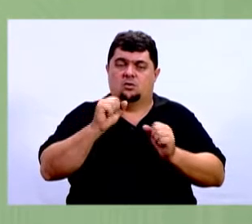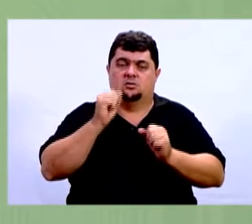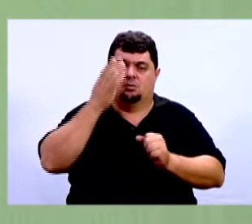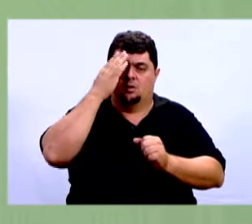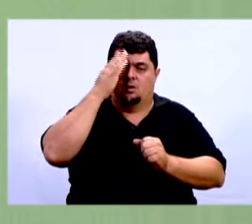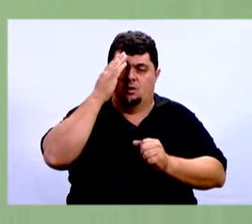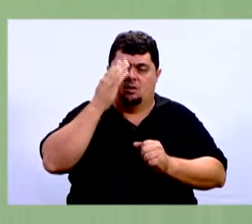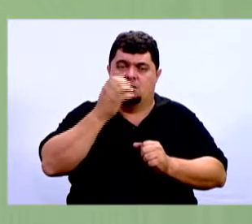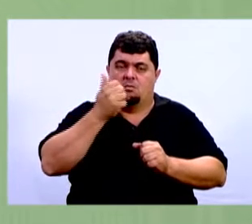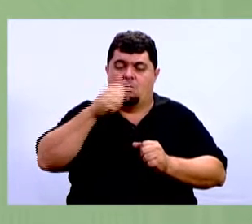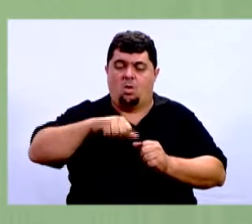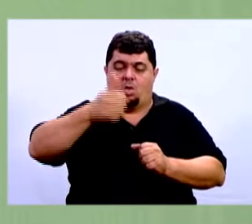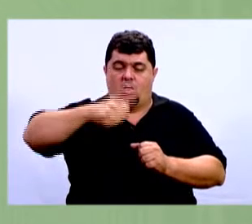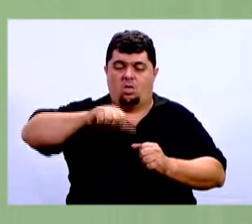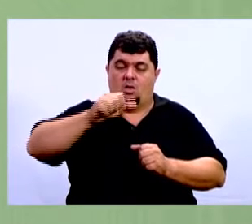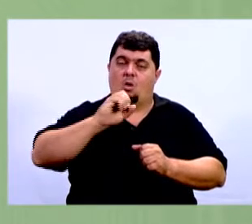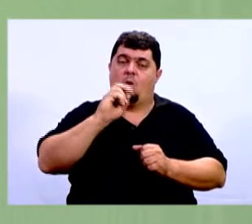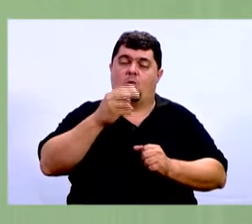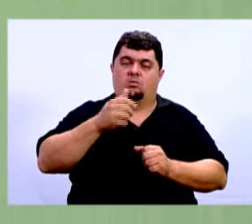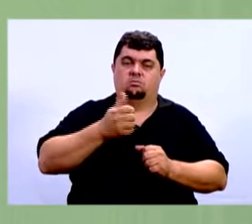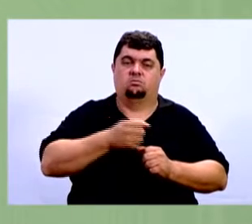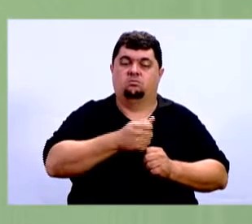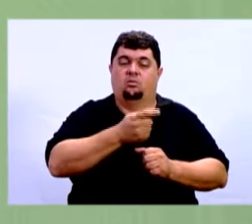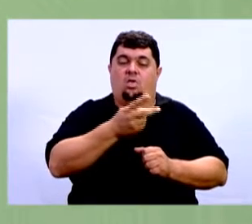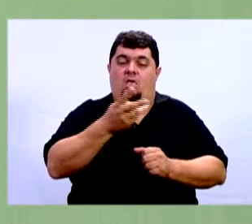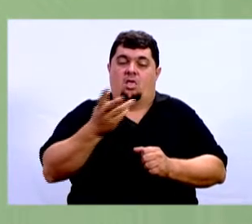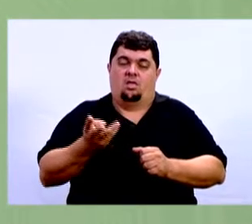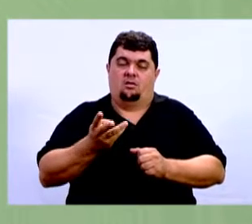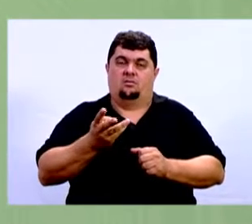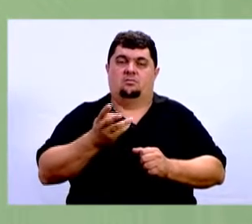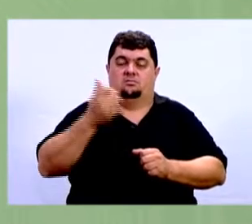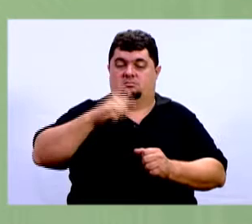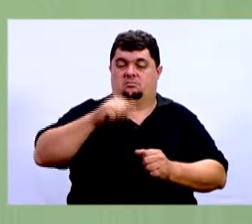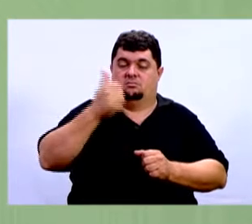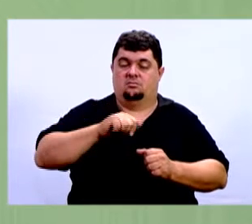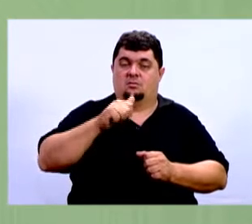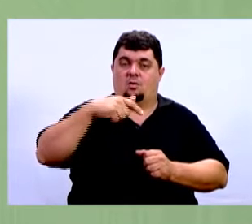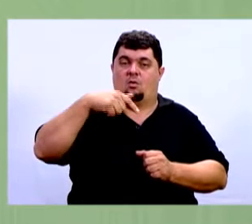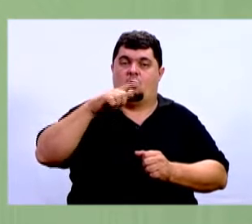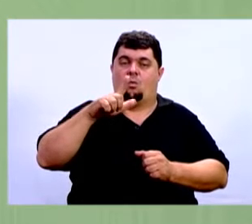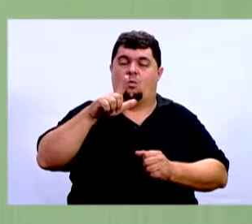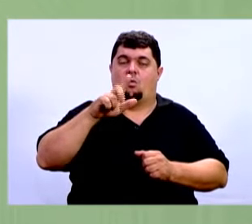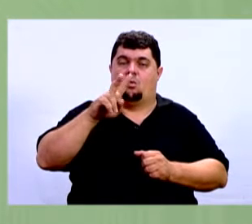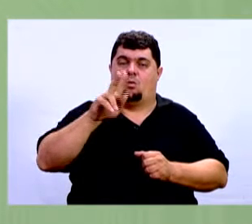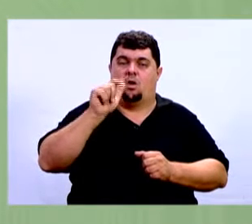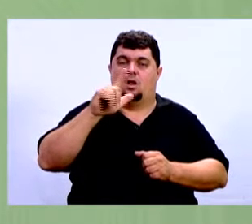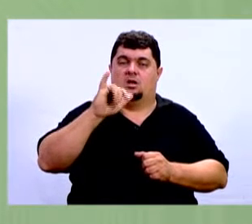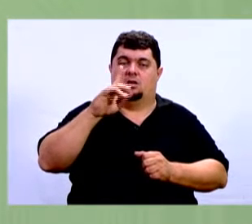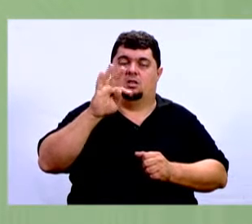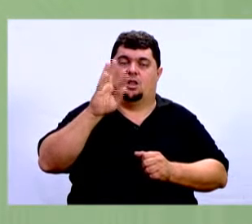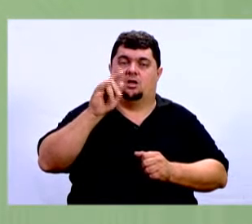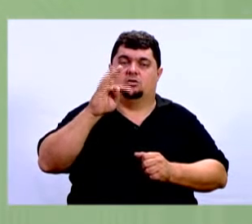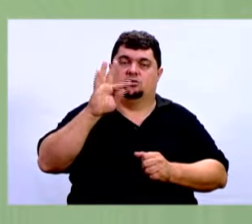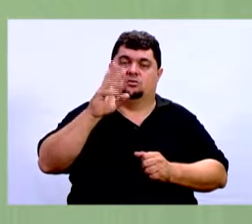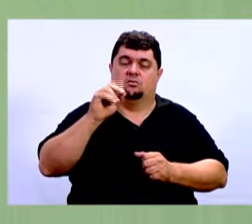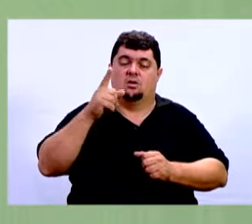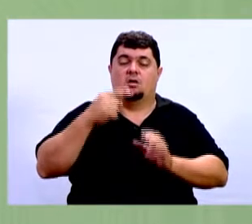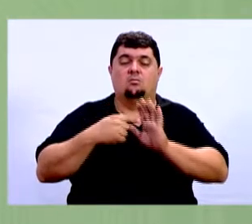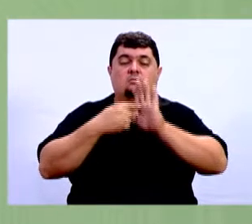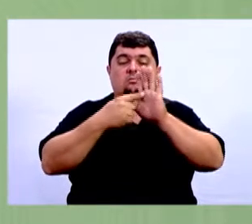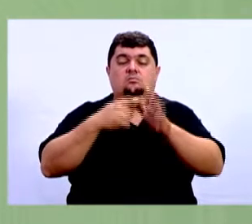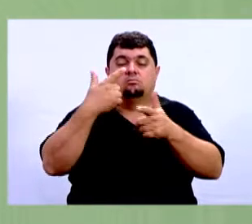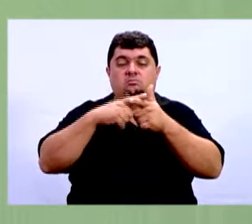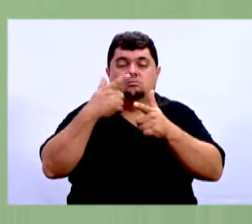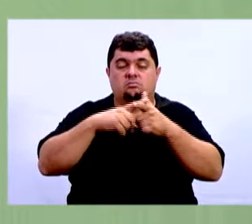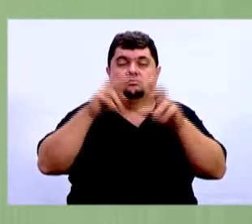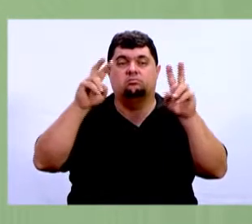qualitativa ou quantitativa. Uma abordagem qualitativa significa que você quer apresentar aquele tema, aquele problema.